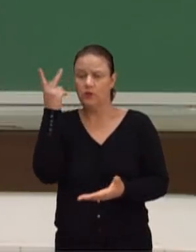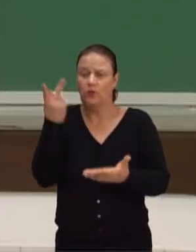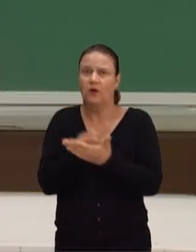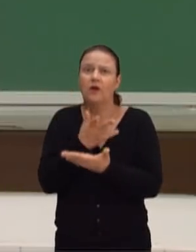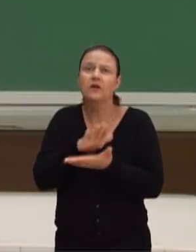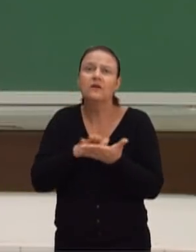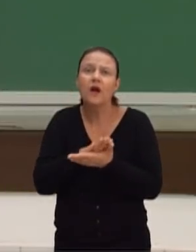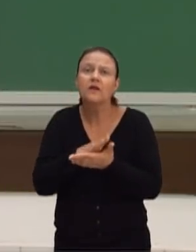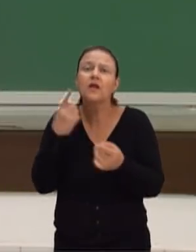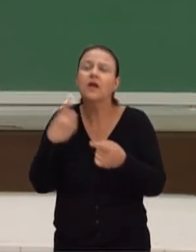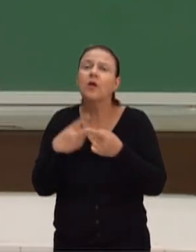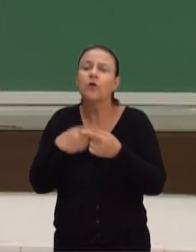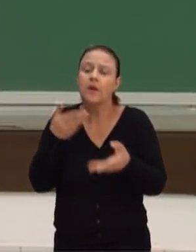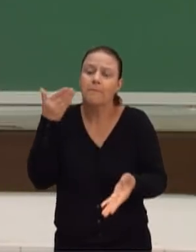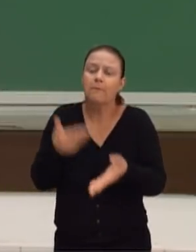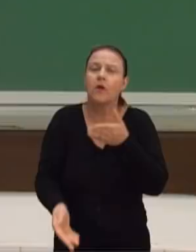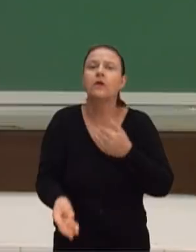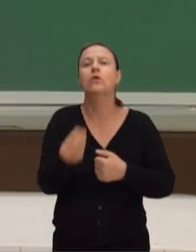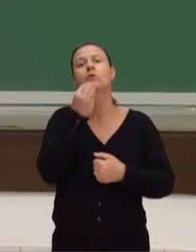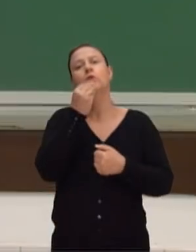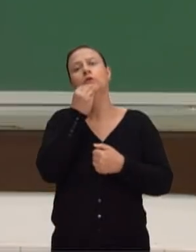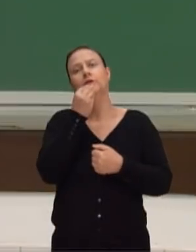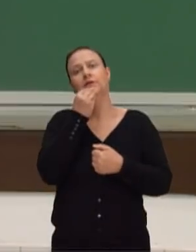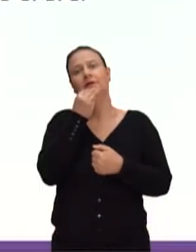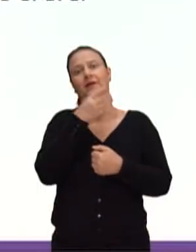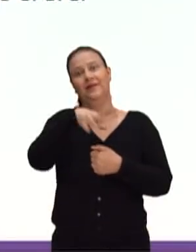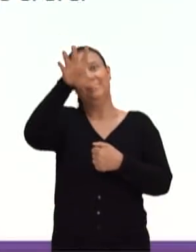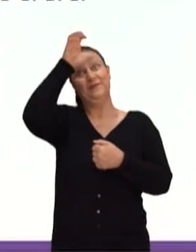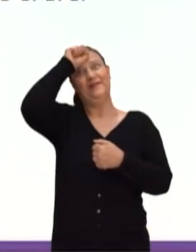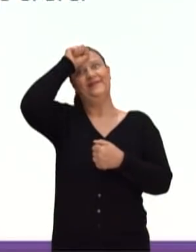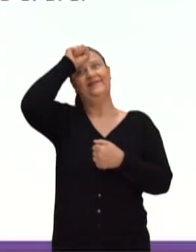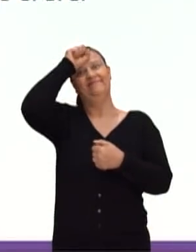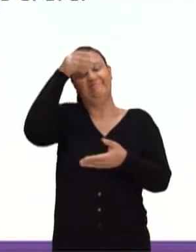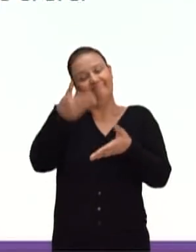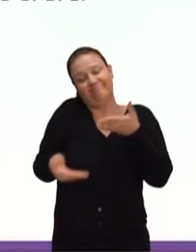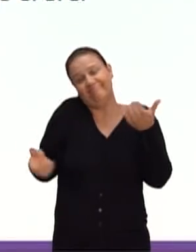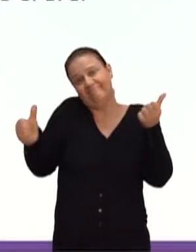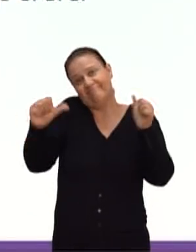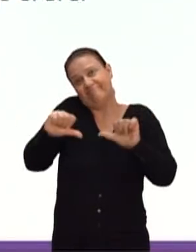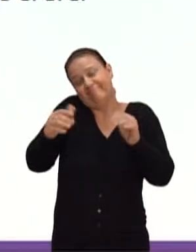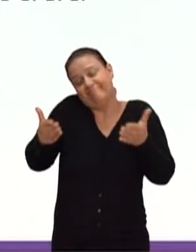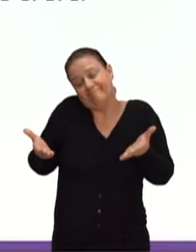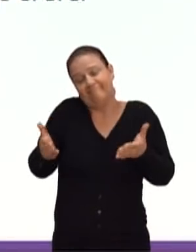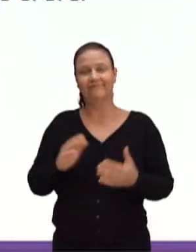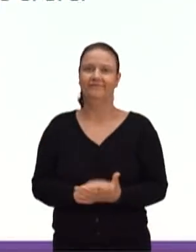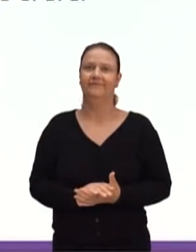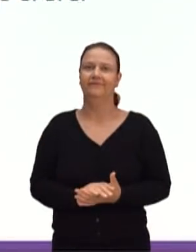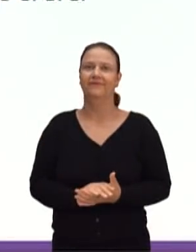aprender. Vocês sabiam que o Thomas Edison tentou por